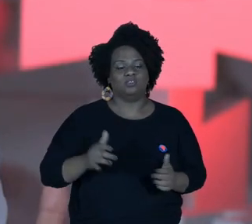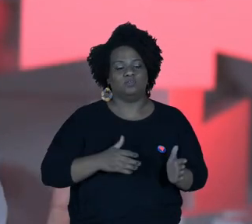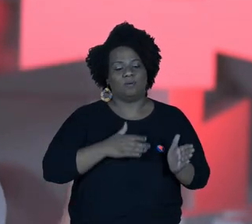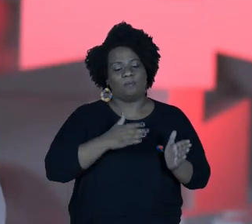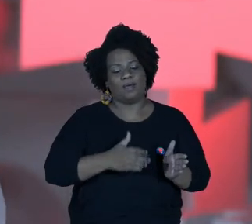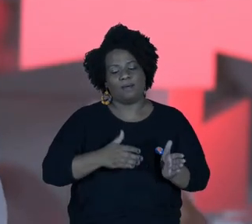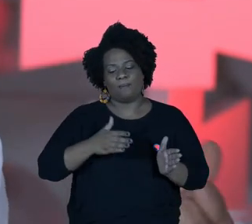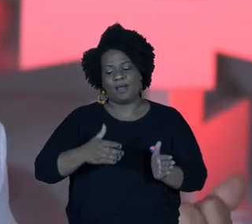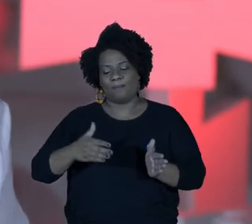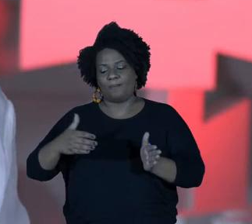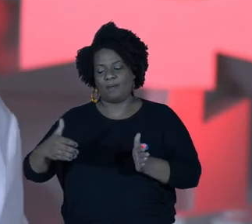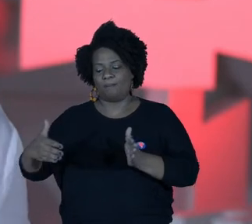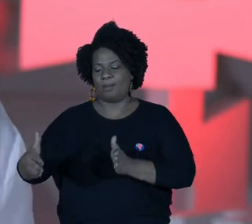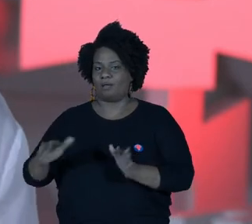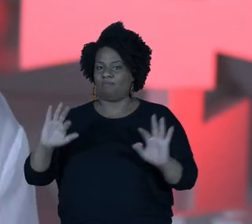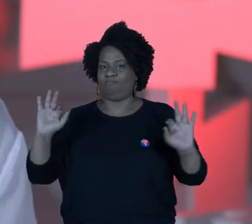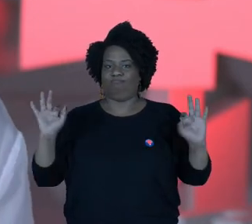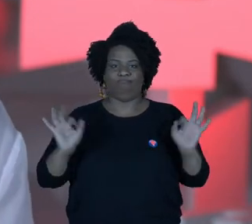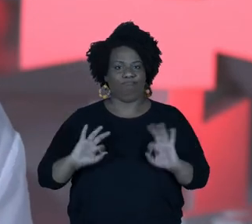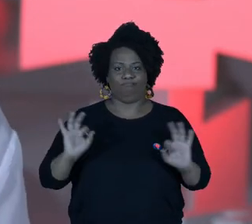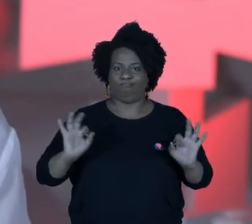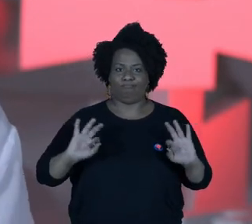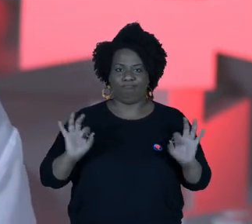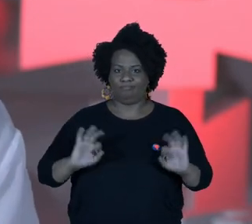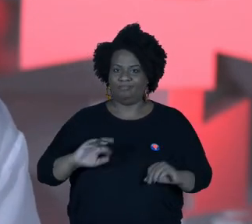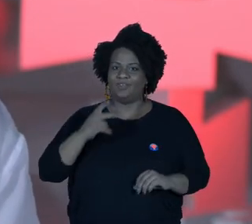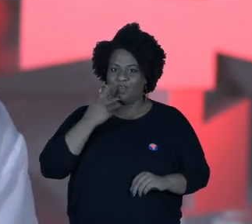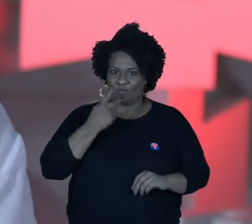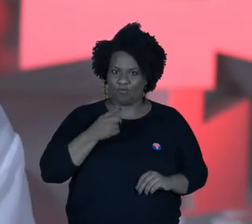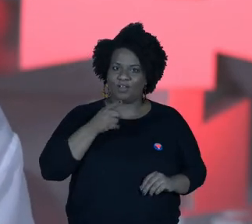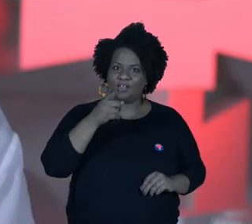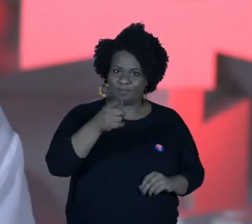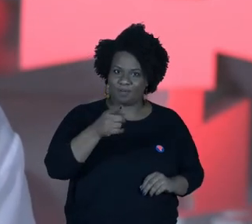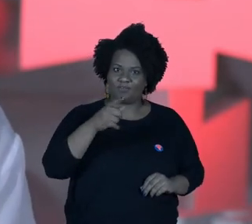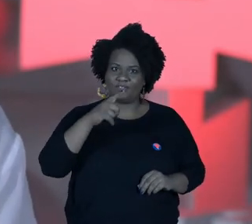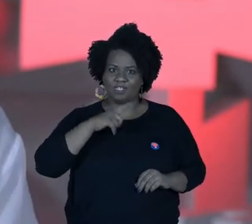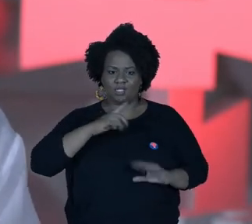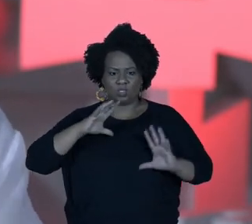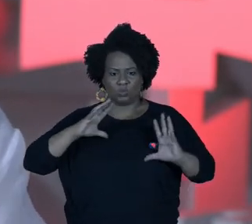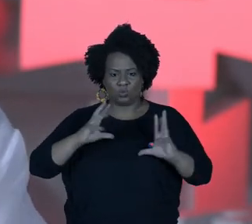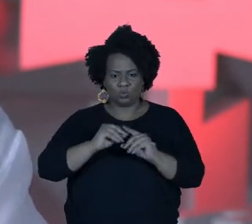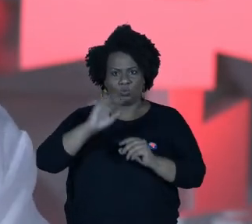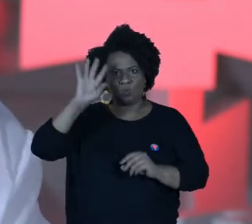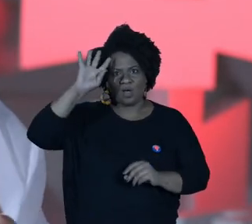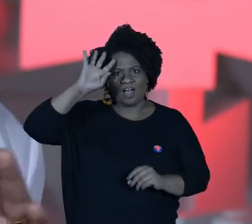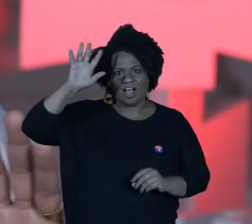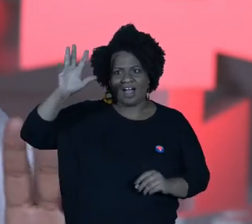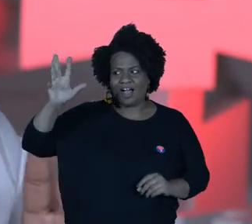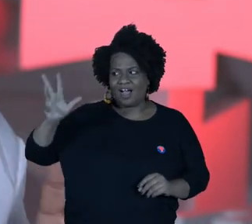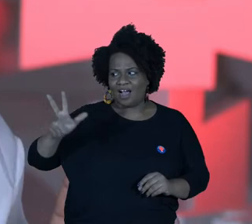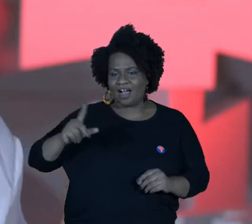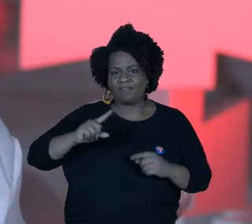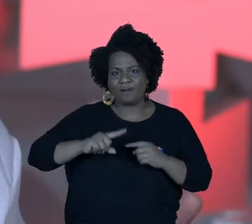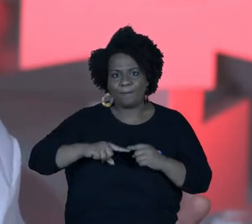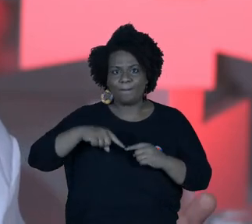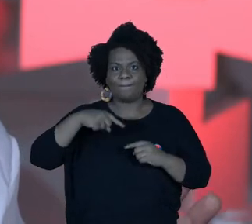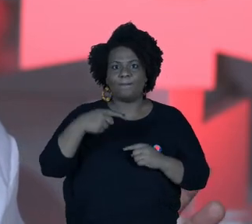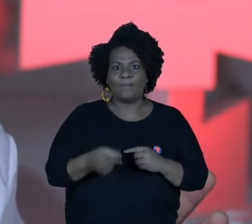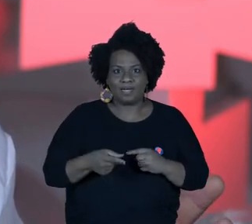sequenciada. Como eu falei para vocês, é uma narrativa cinematográfica fora do padrão